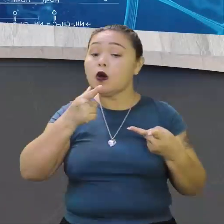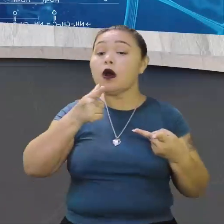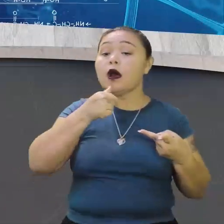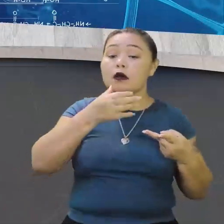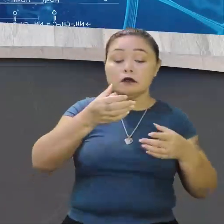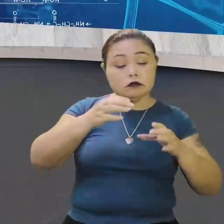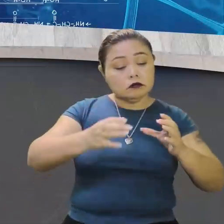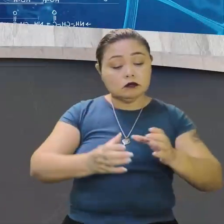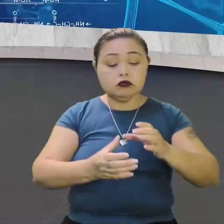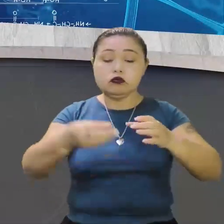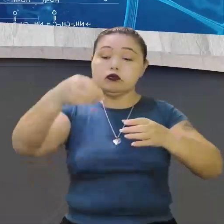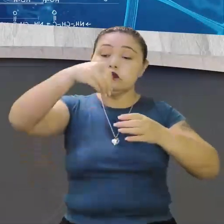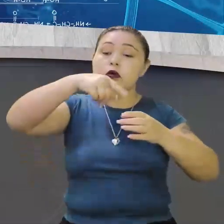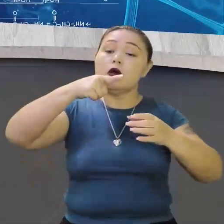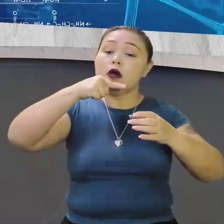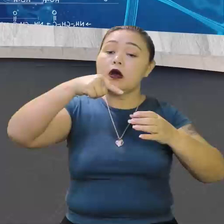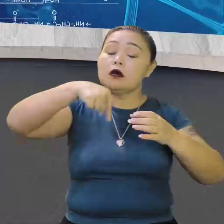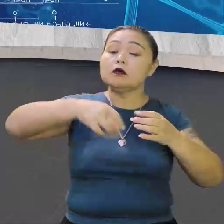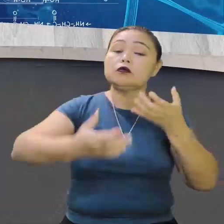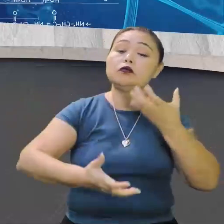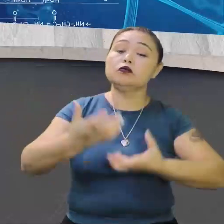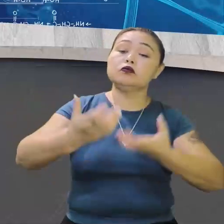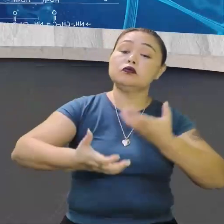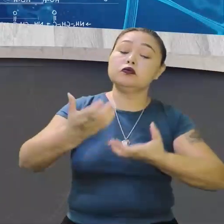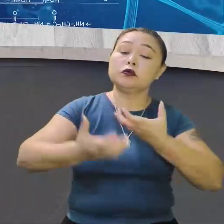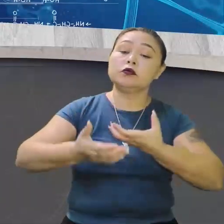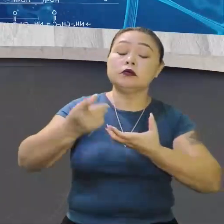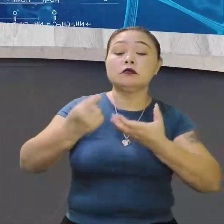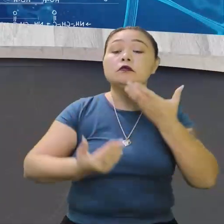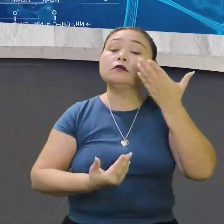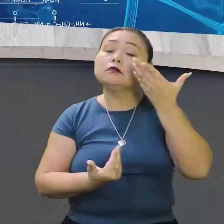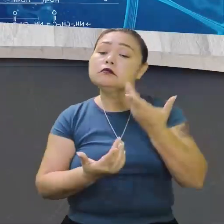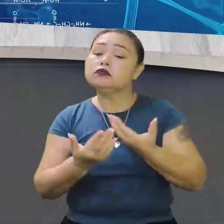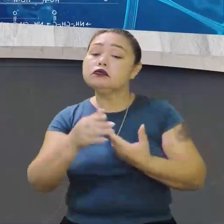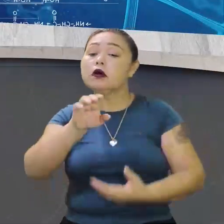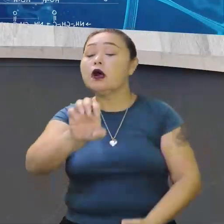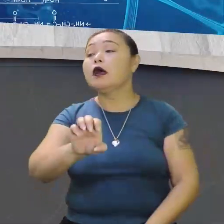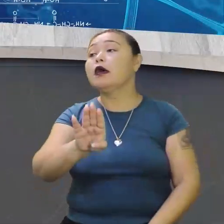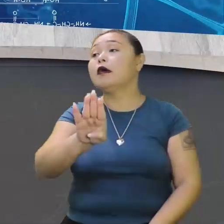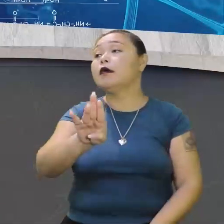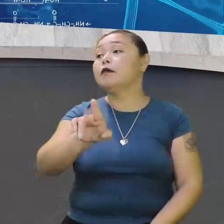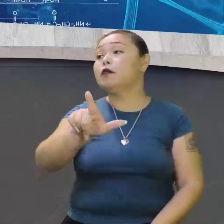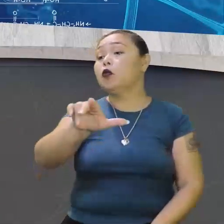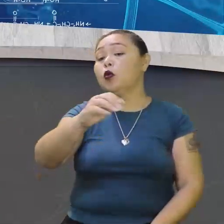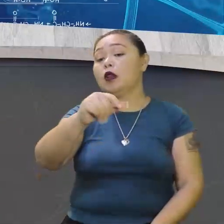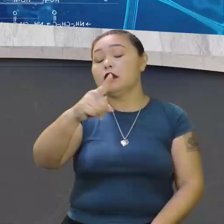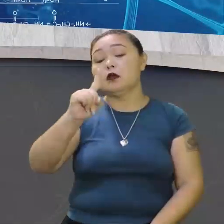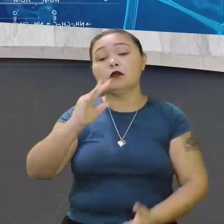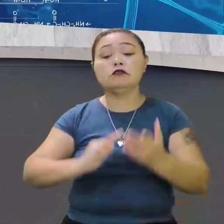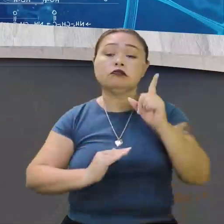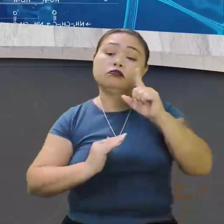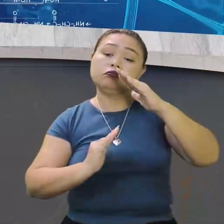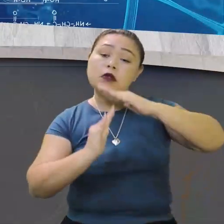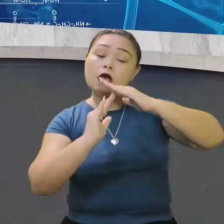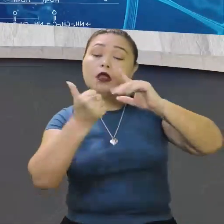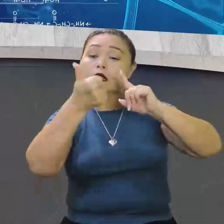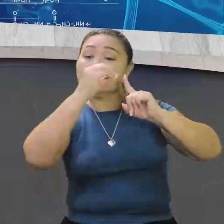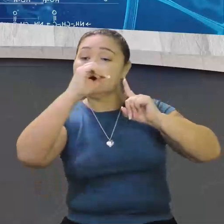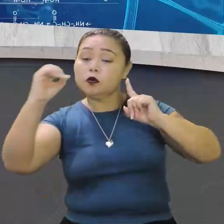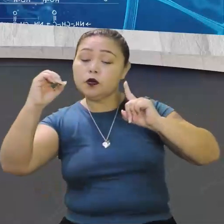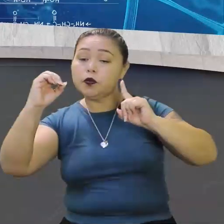chaleira, espera ela ferver. Ferver é entrar em ebulição. Quando chega a 100 graus,